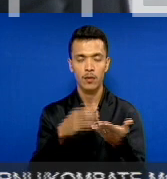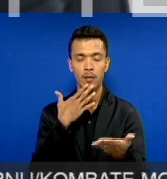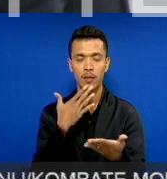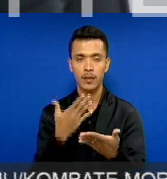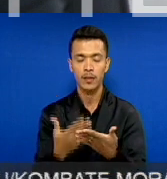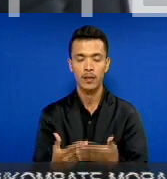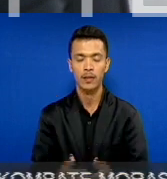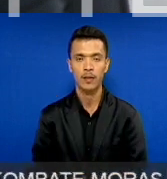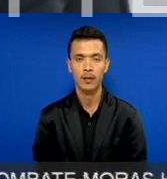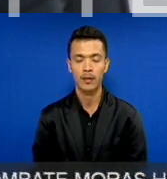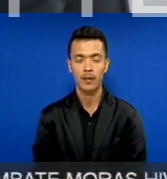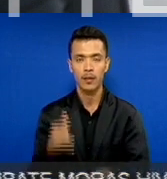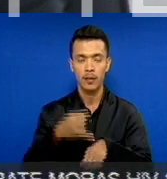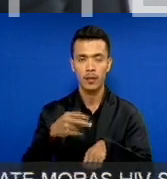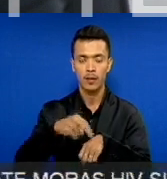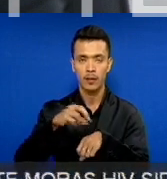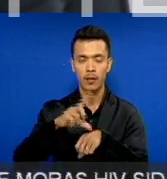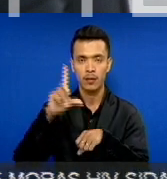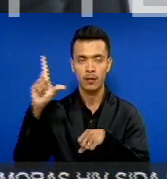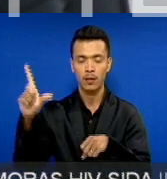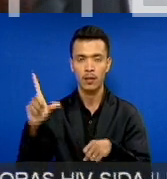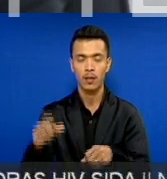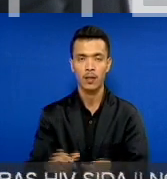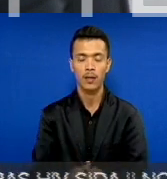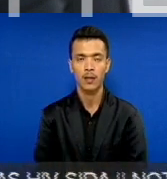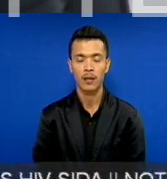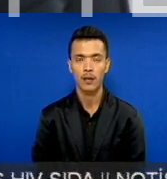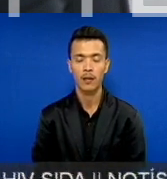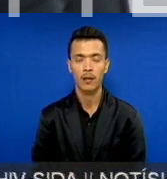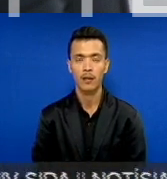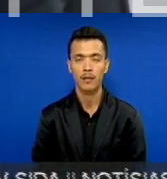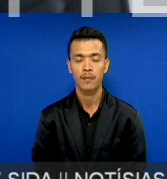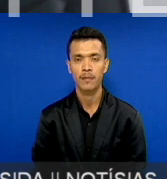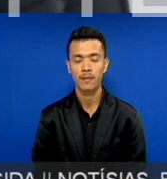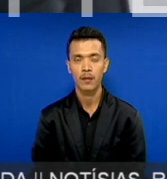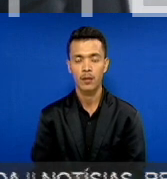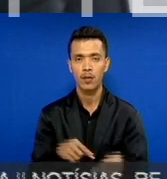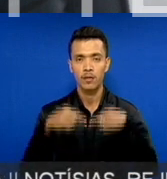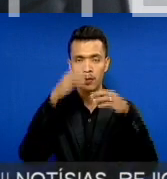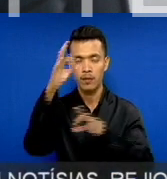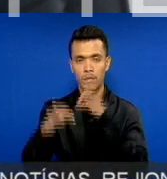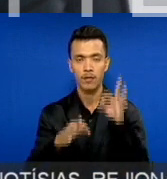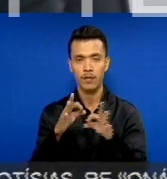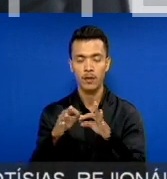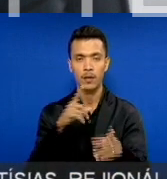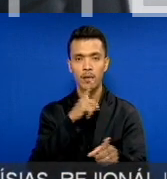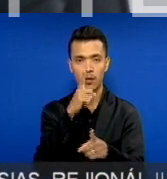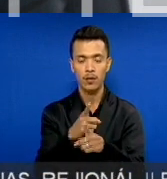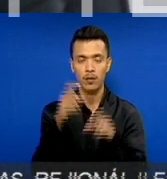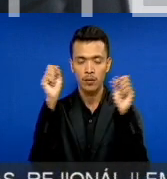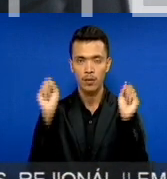está internacionalmente compatível, confiável para ir